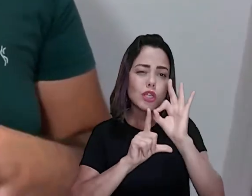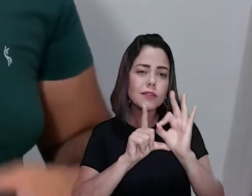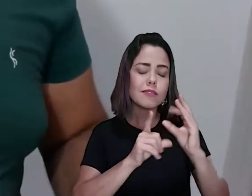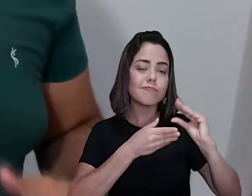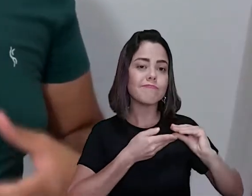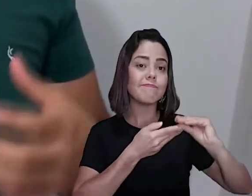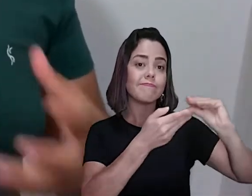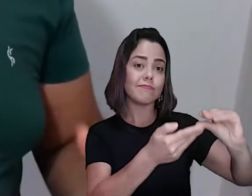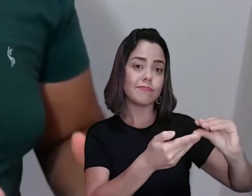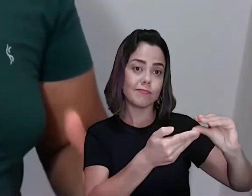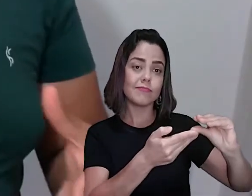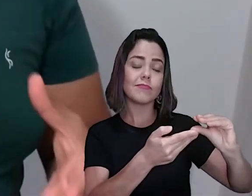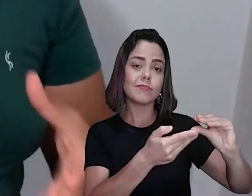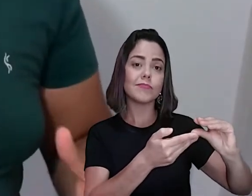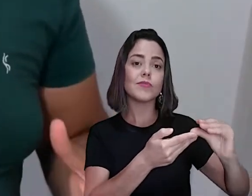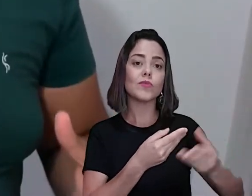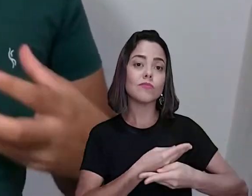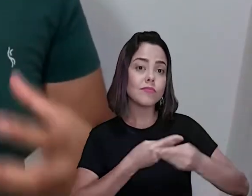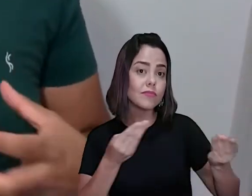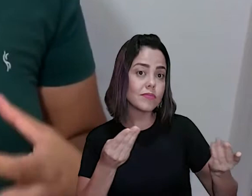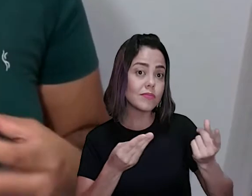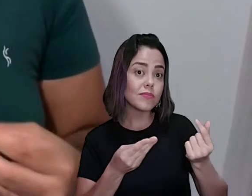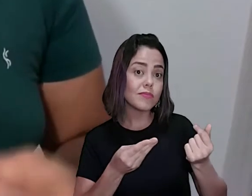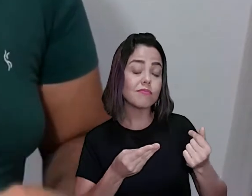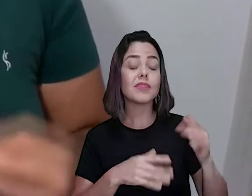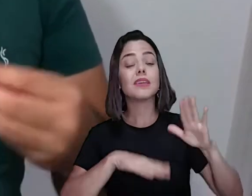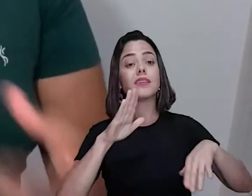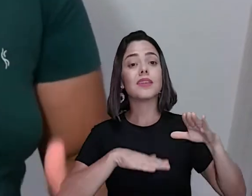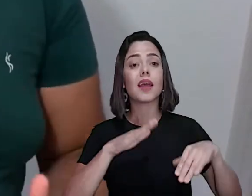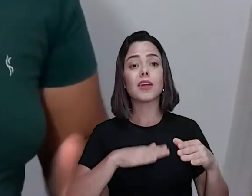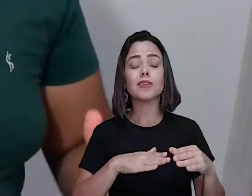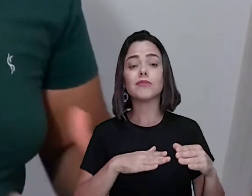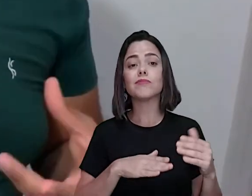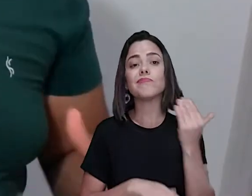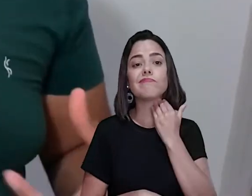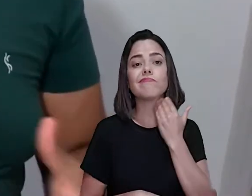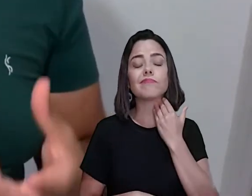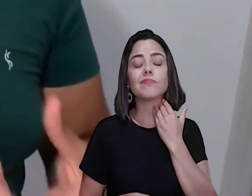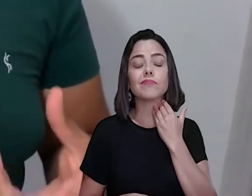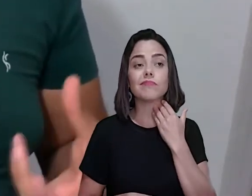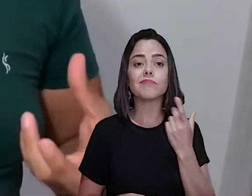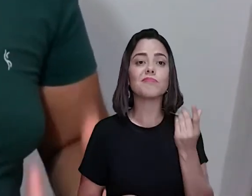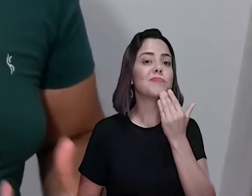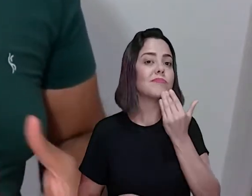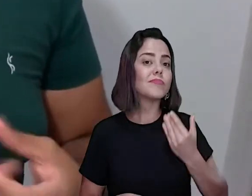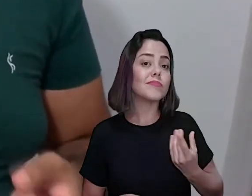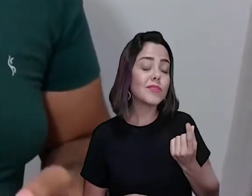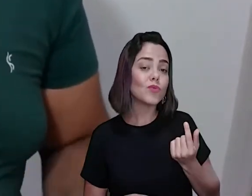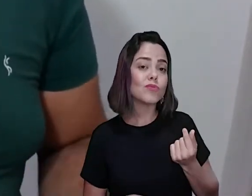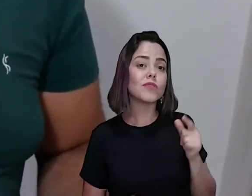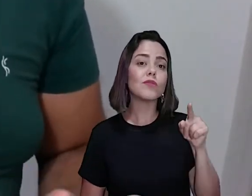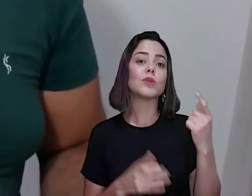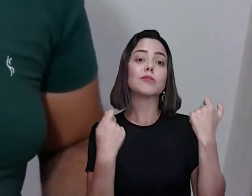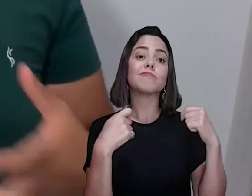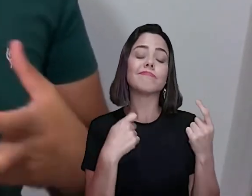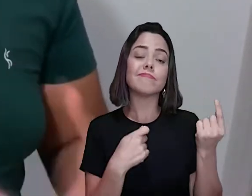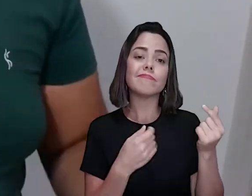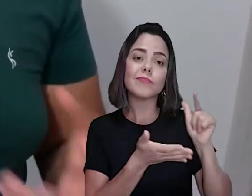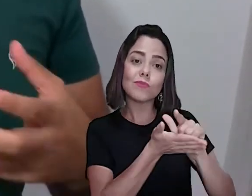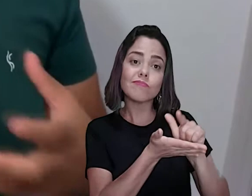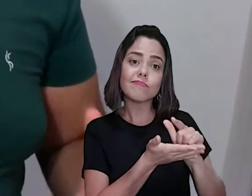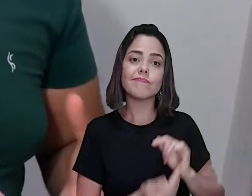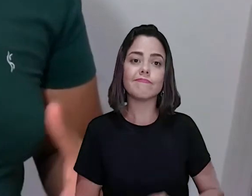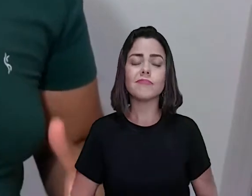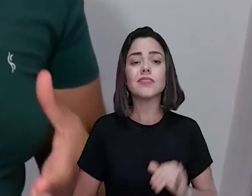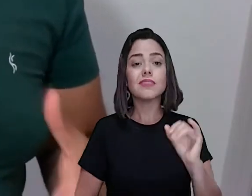poder disponibilizar o serviço para os clientes. Então talvez o banco vá te cobrar alguma taxa caso você precise de dinheiro físico. Se for